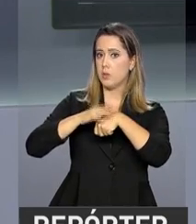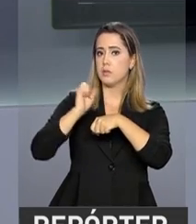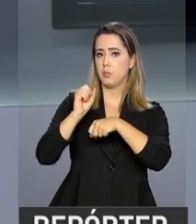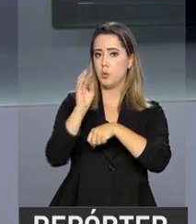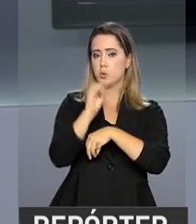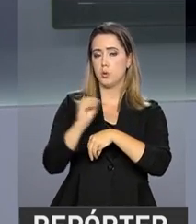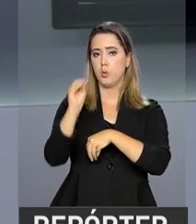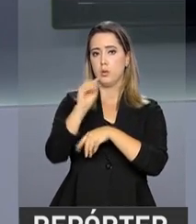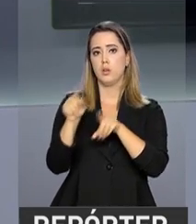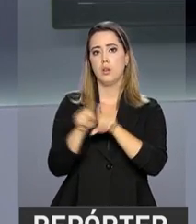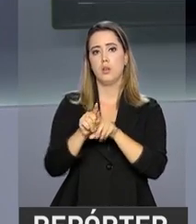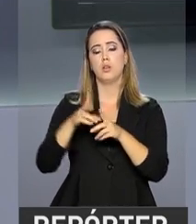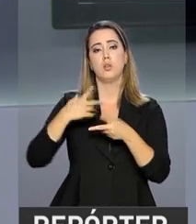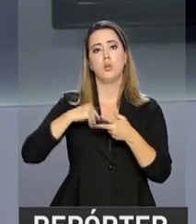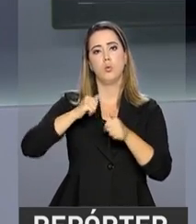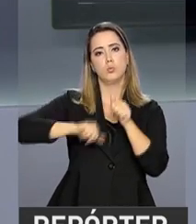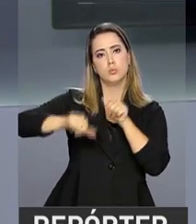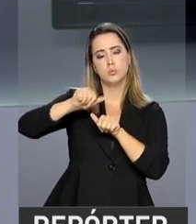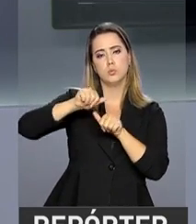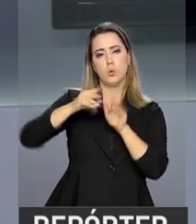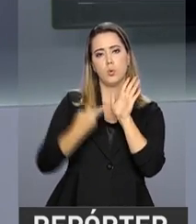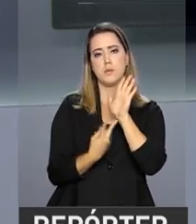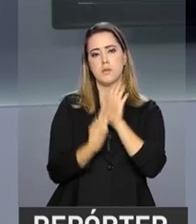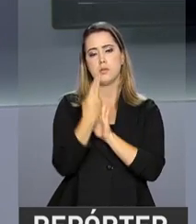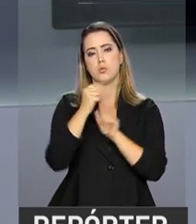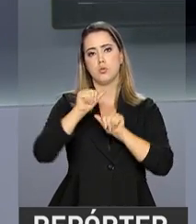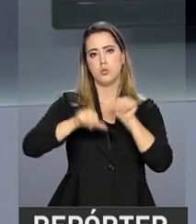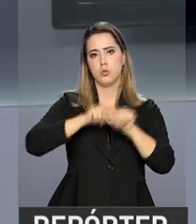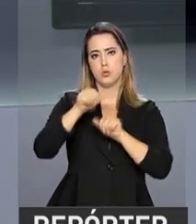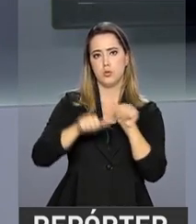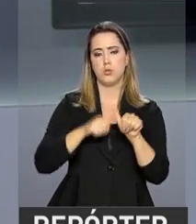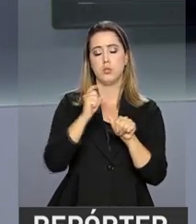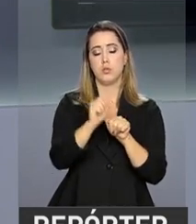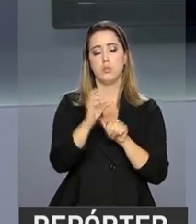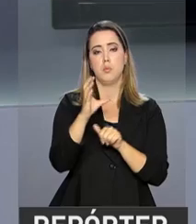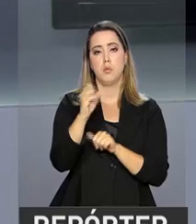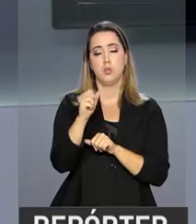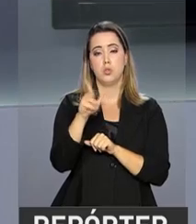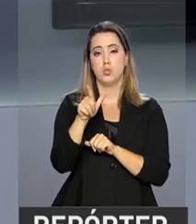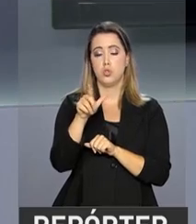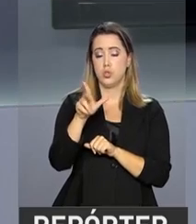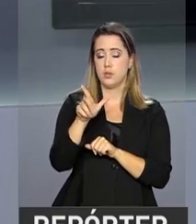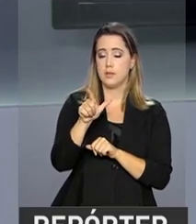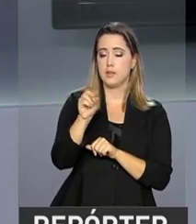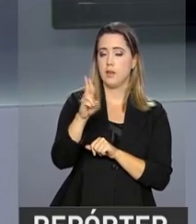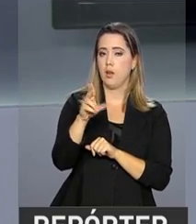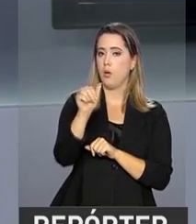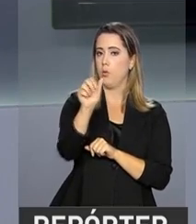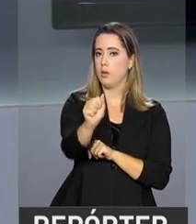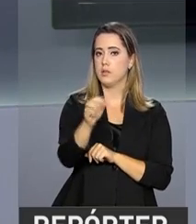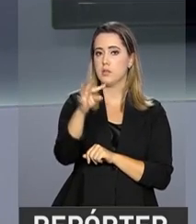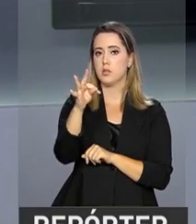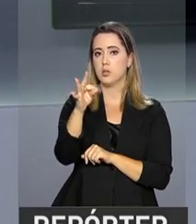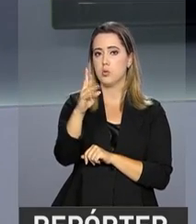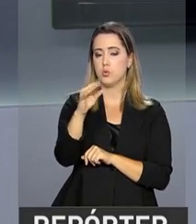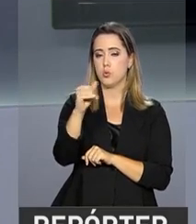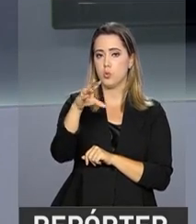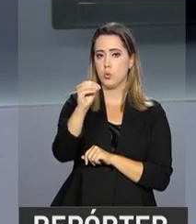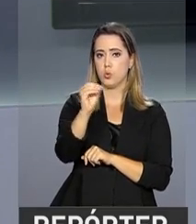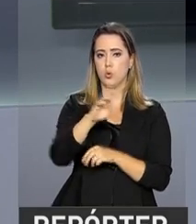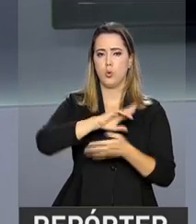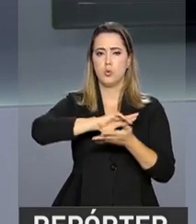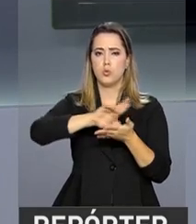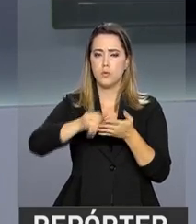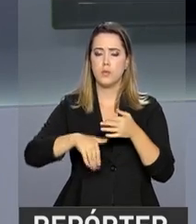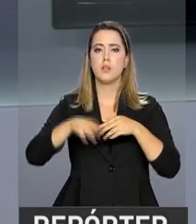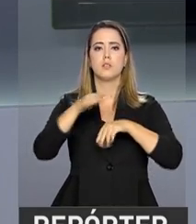com o transplante de células tronco presentes no cordão umbilical de recém nascidos para tratar doenças como leucemias